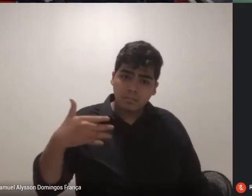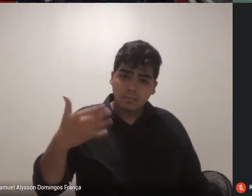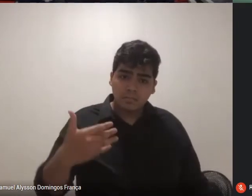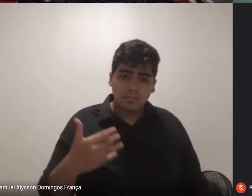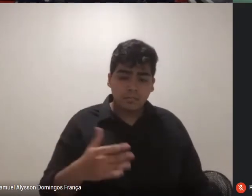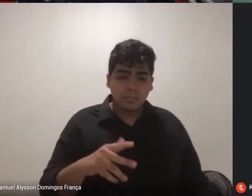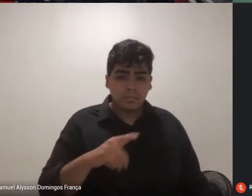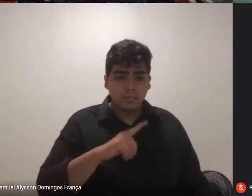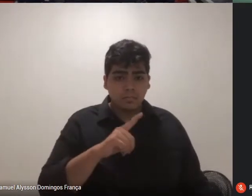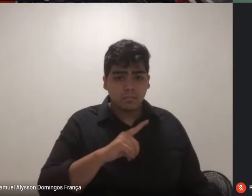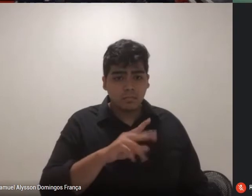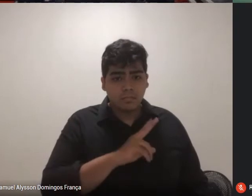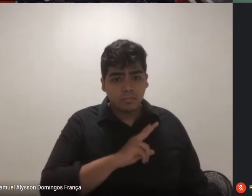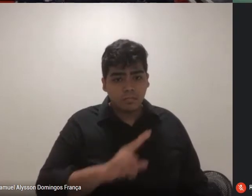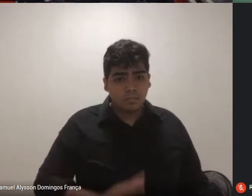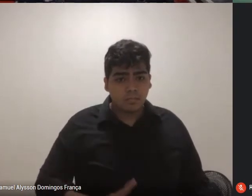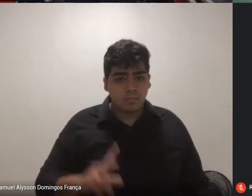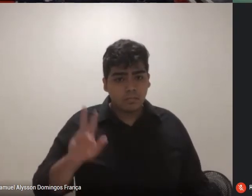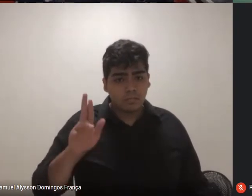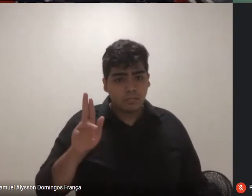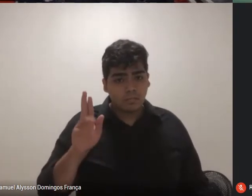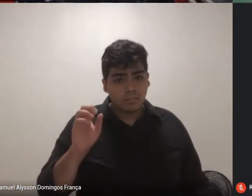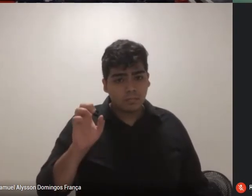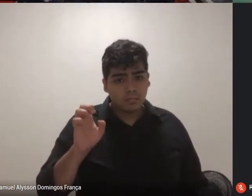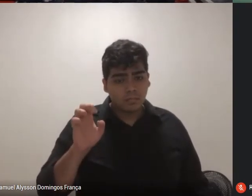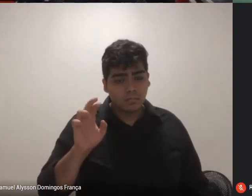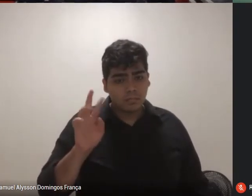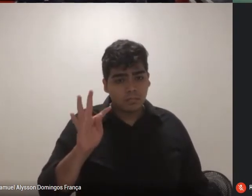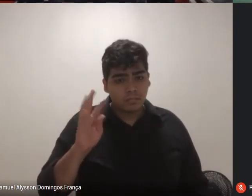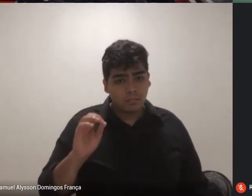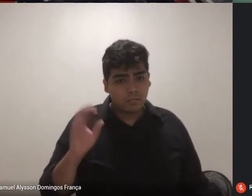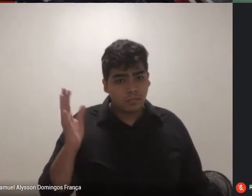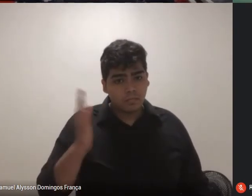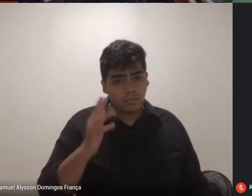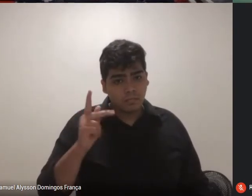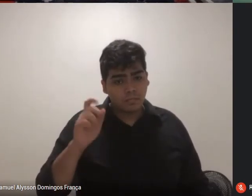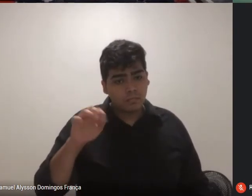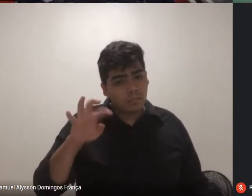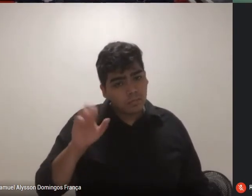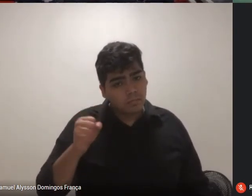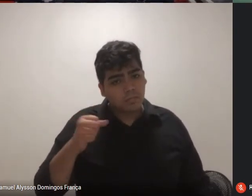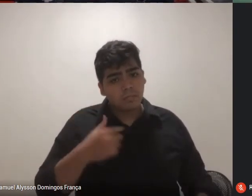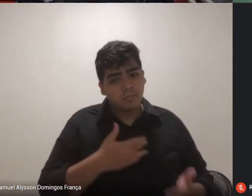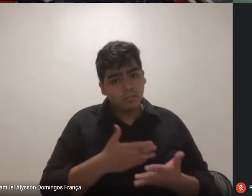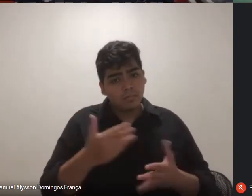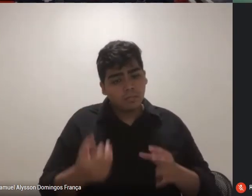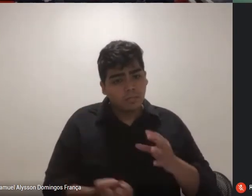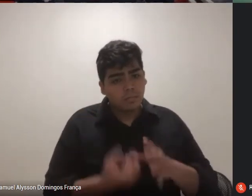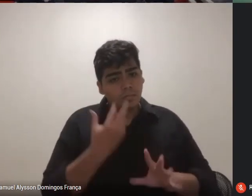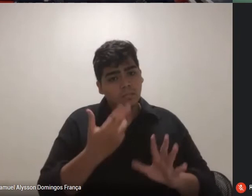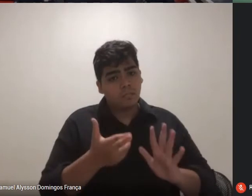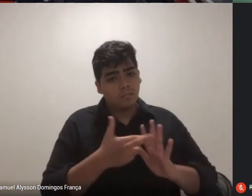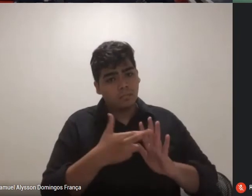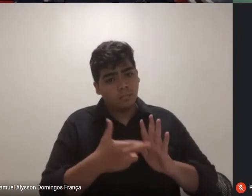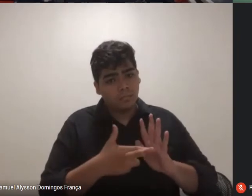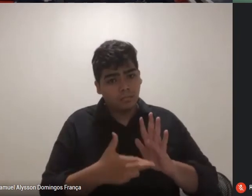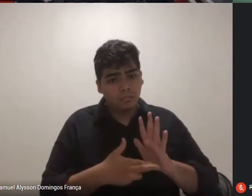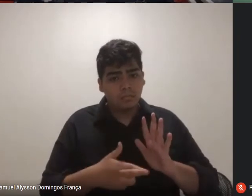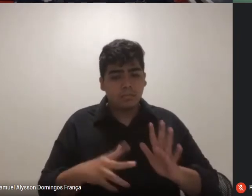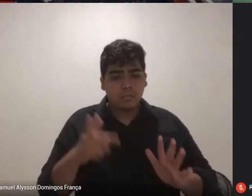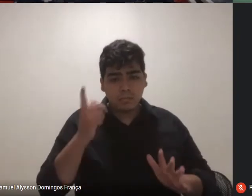no dia 18 de junho, teve a lei que realmente dava diretrizes para a implantação do Parklet, sabe, no ano de